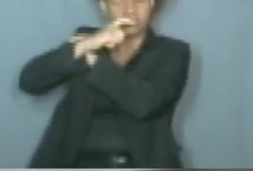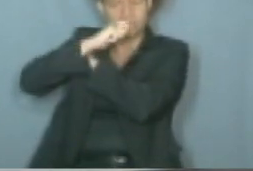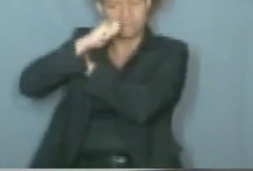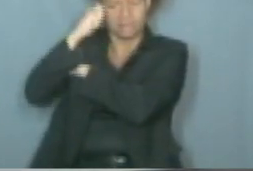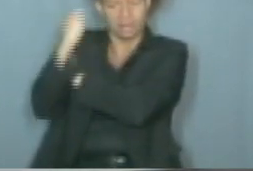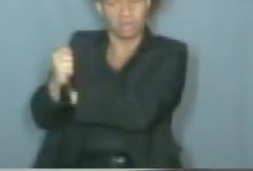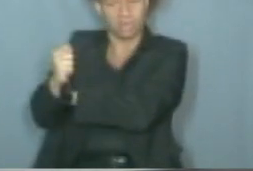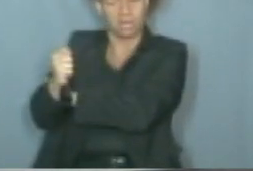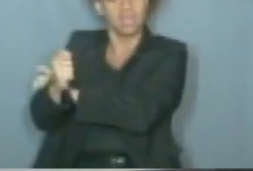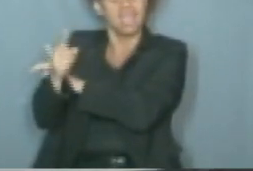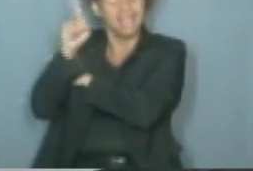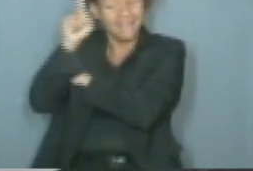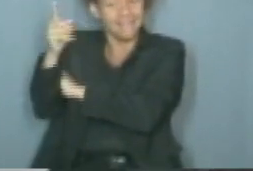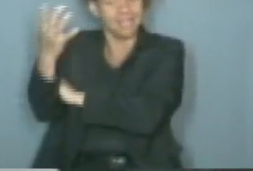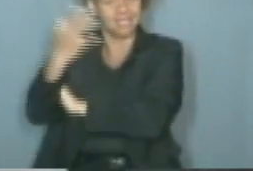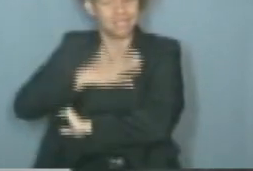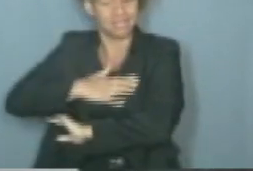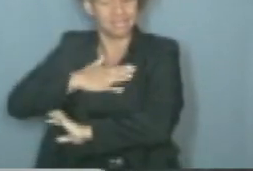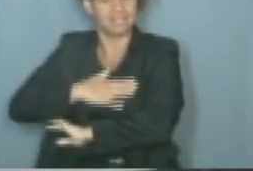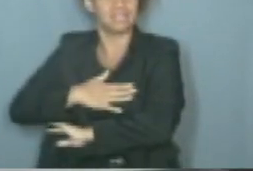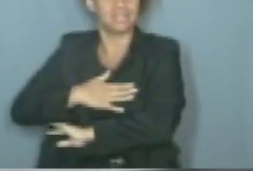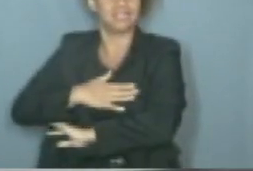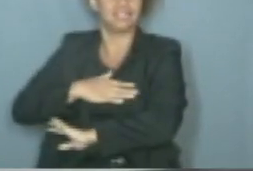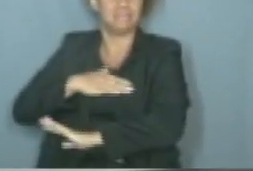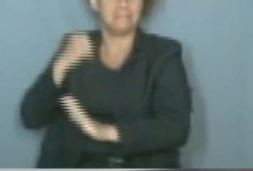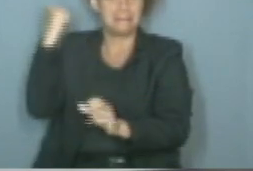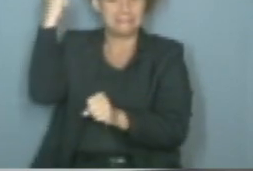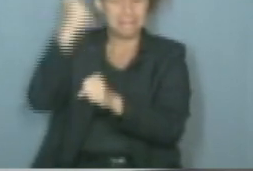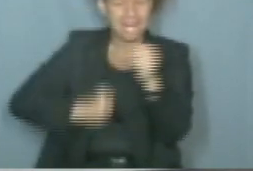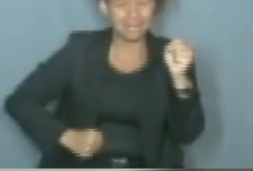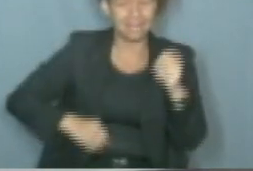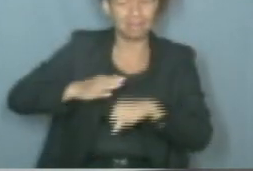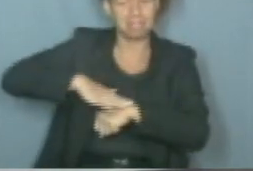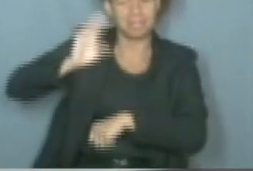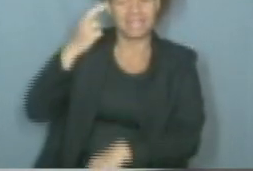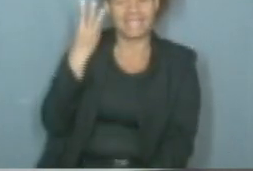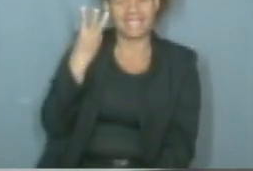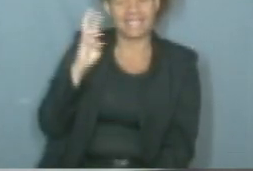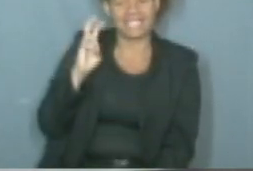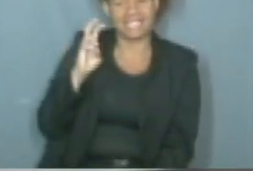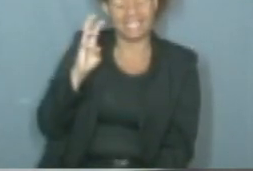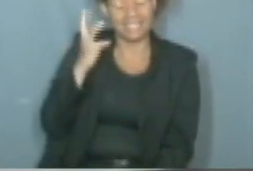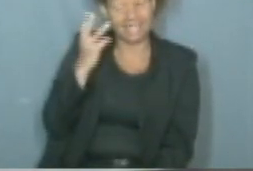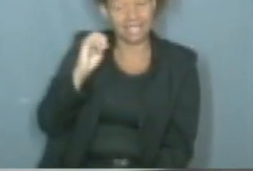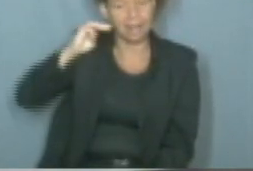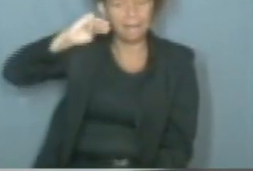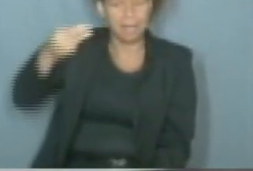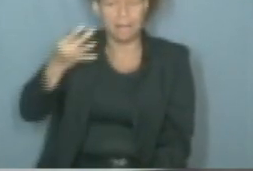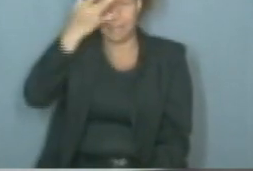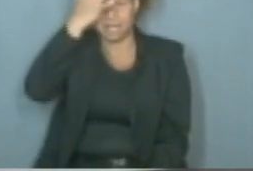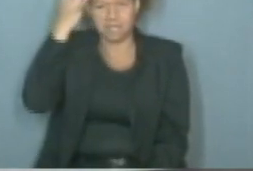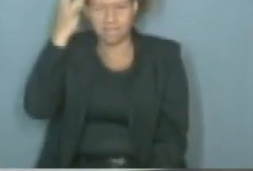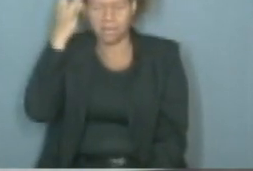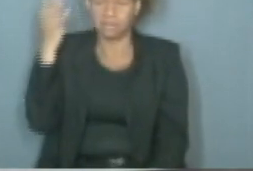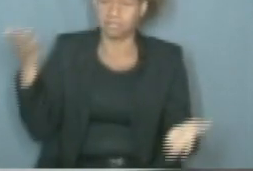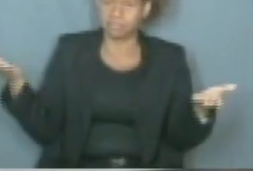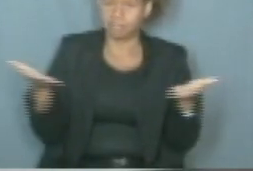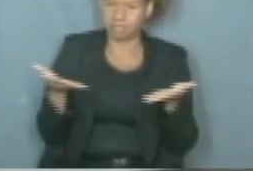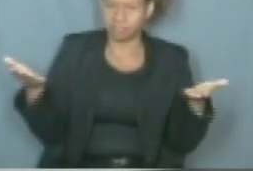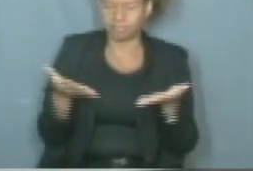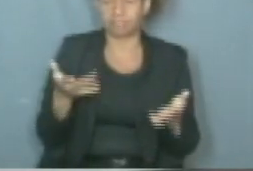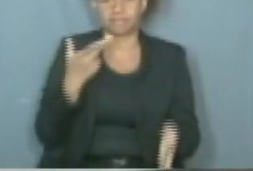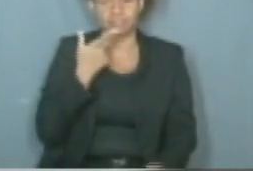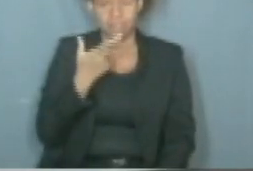Eles defendem que a ditadura deveria ter matado 30 mil pessoas. Essas pessoas agora têm o desplante